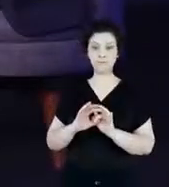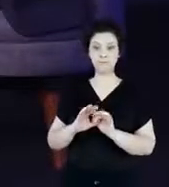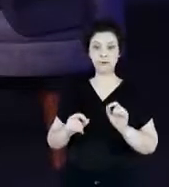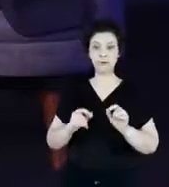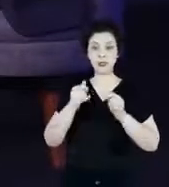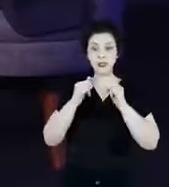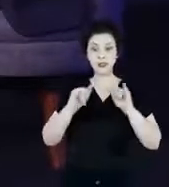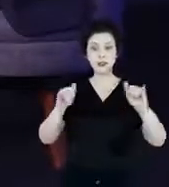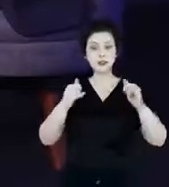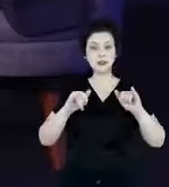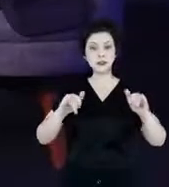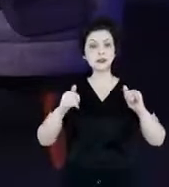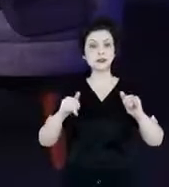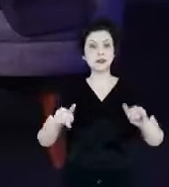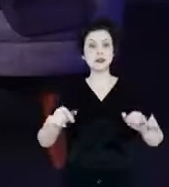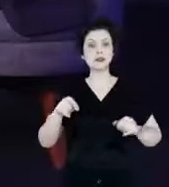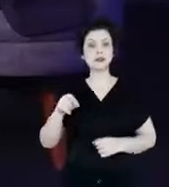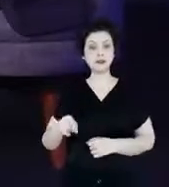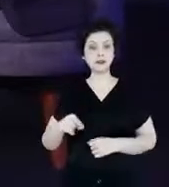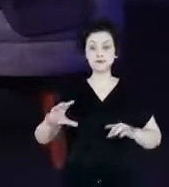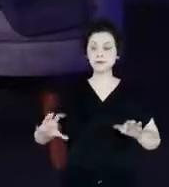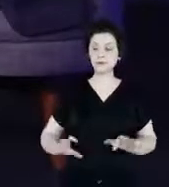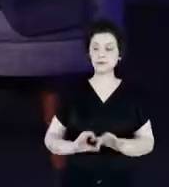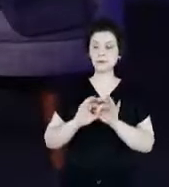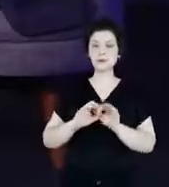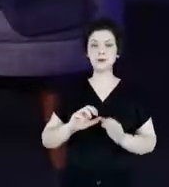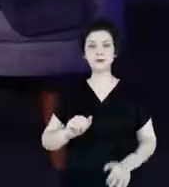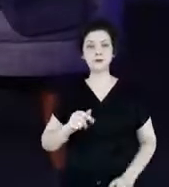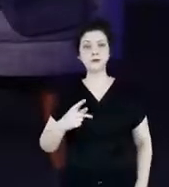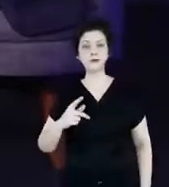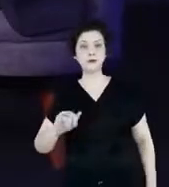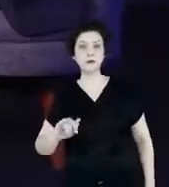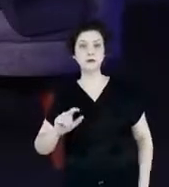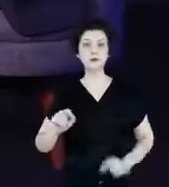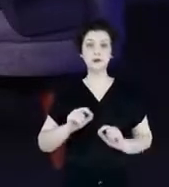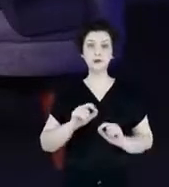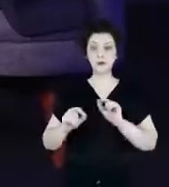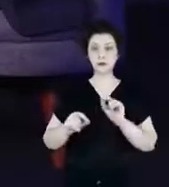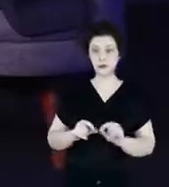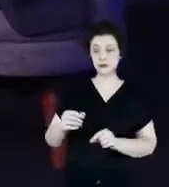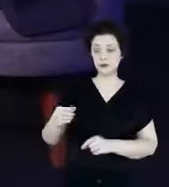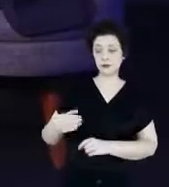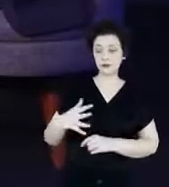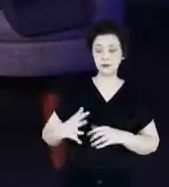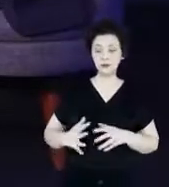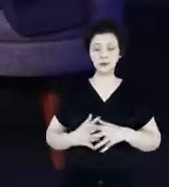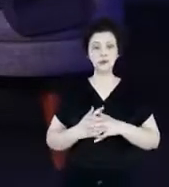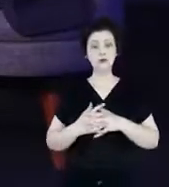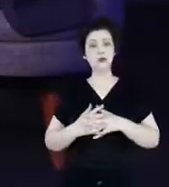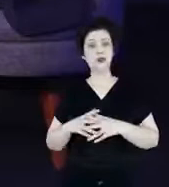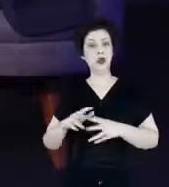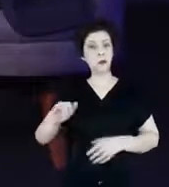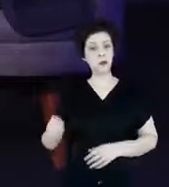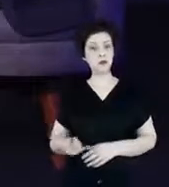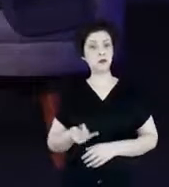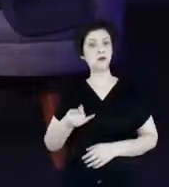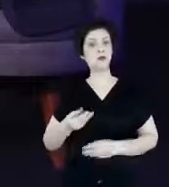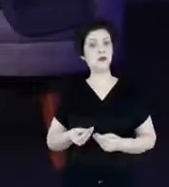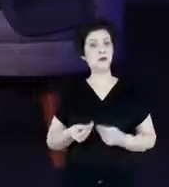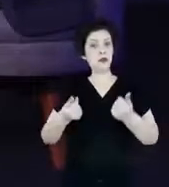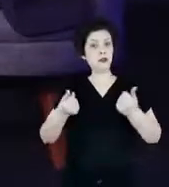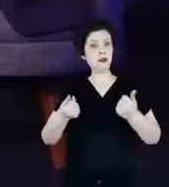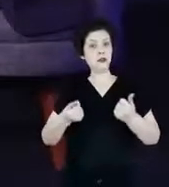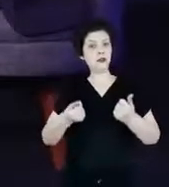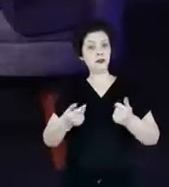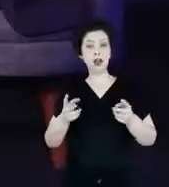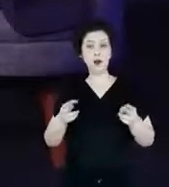distribuição de energia, com o mundo da TI, né, com o mundo moderno, até para você ter um maior aproveitamento e uma maior eficiência, como foi feito